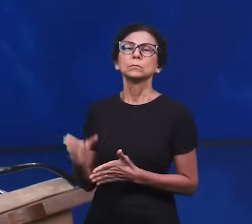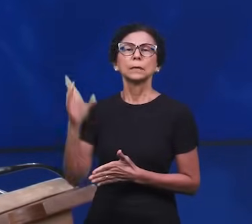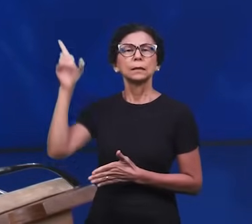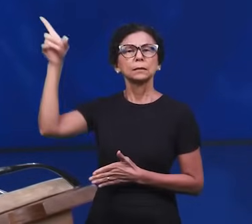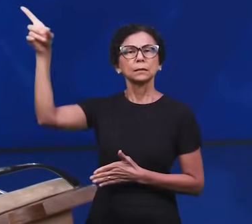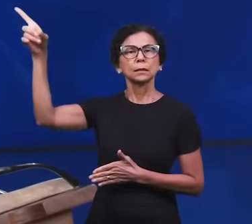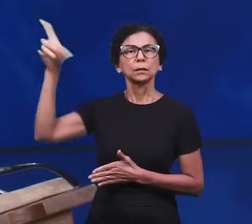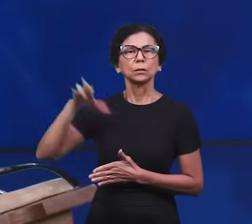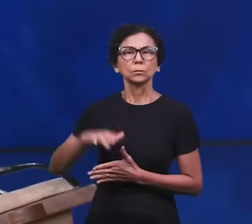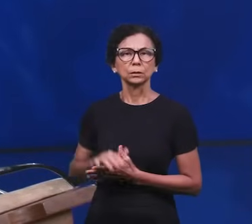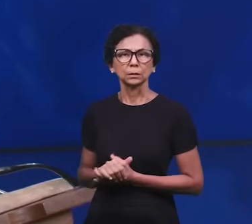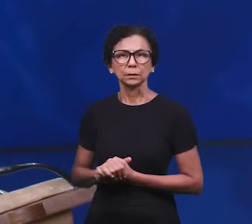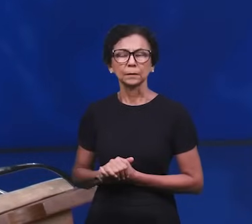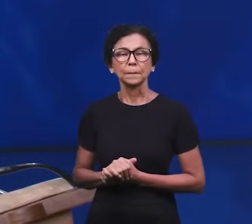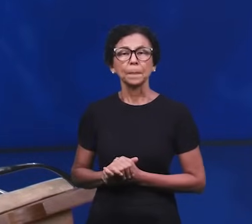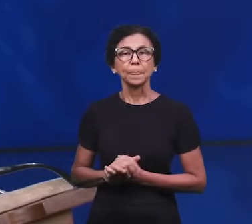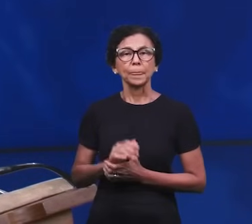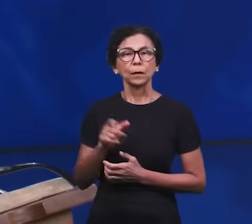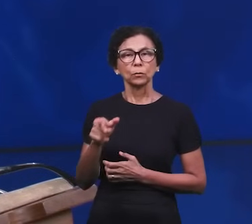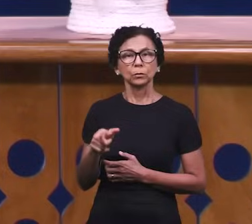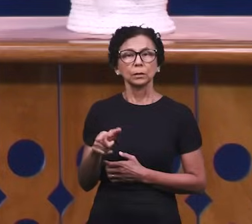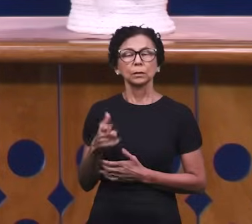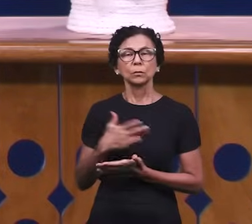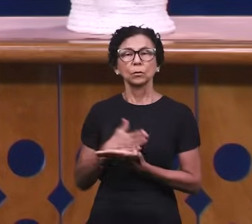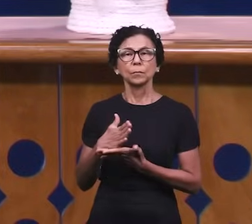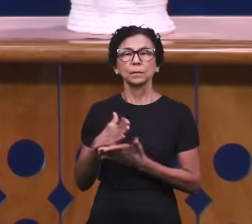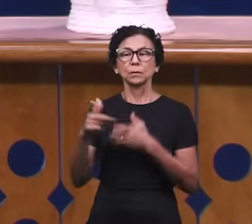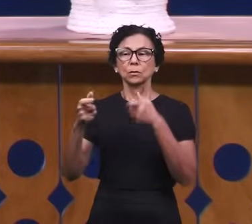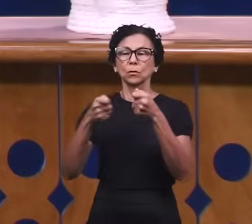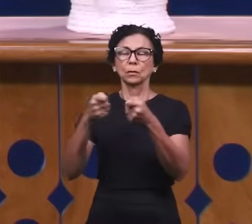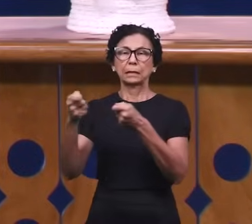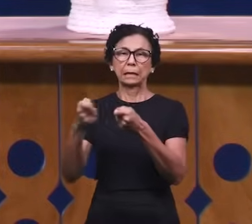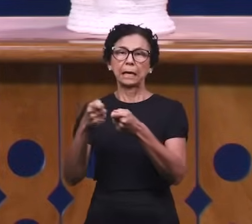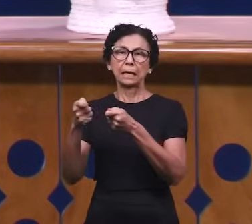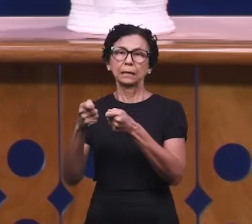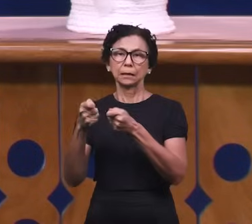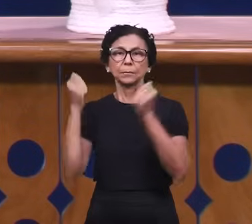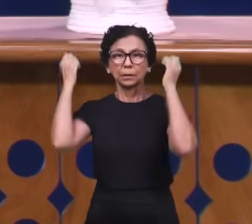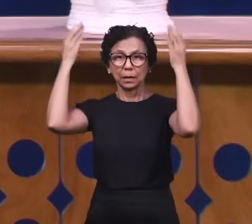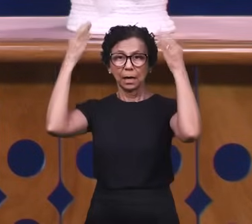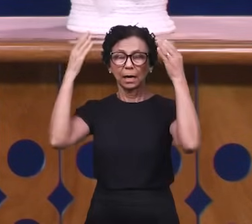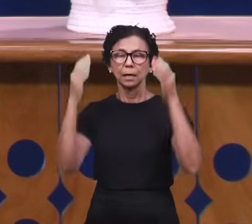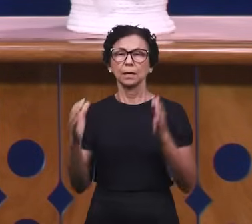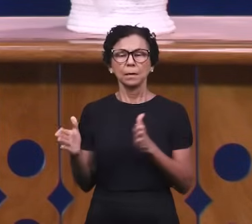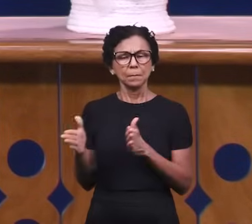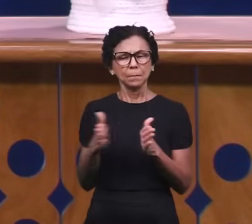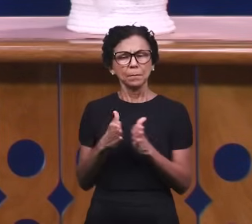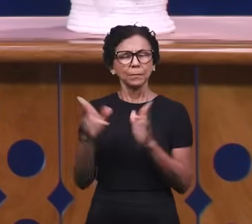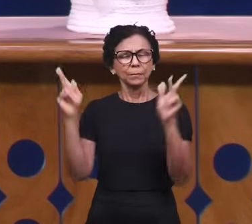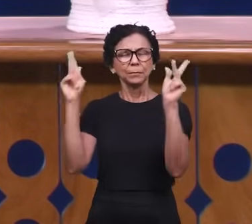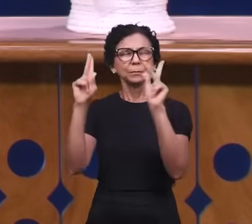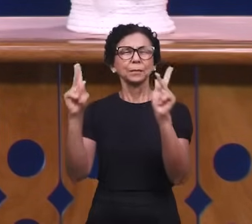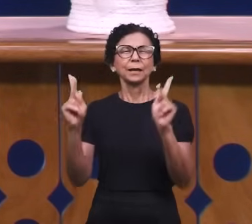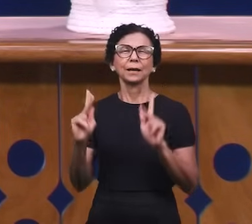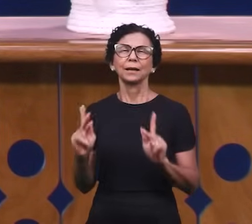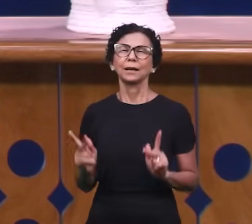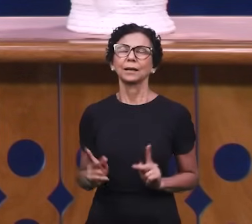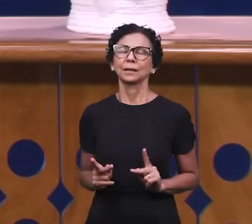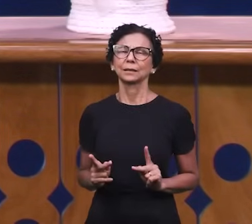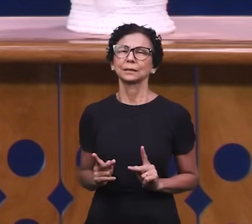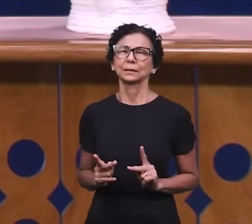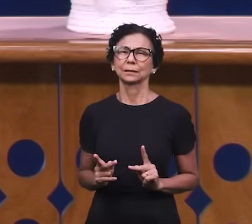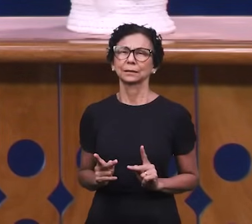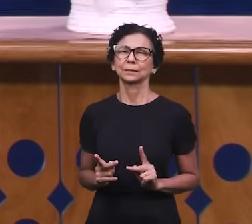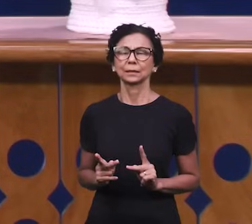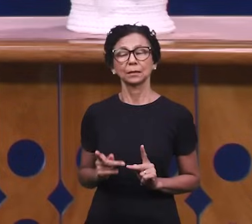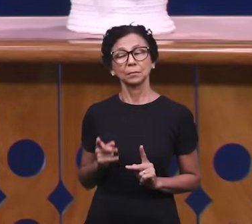Deus. E a palavra de Deus diz que quando ele começou a reinar, ele teve um momento de paz. Mas ele sabia